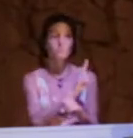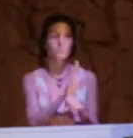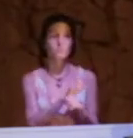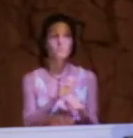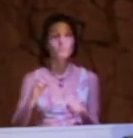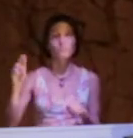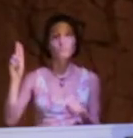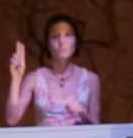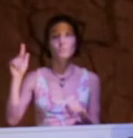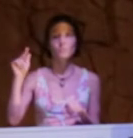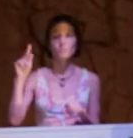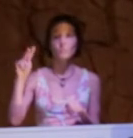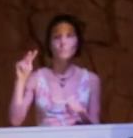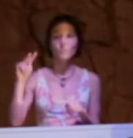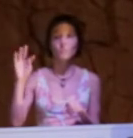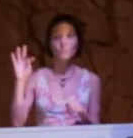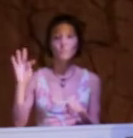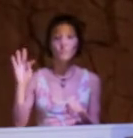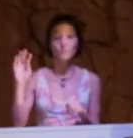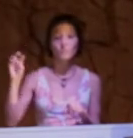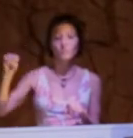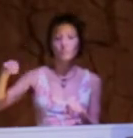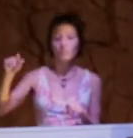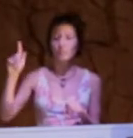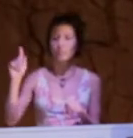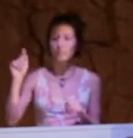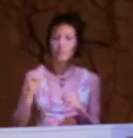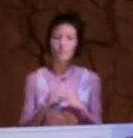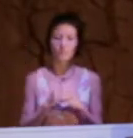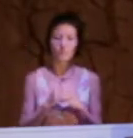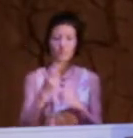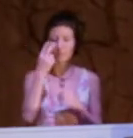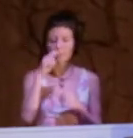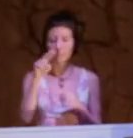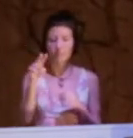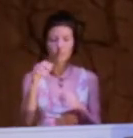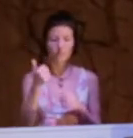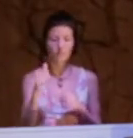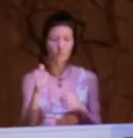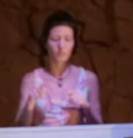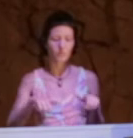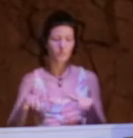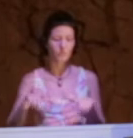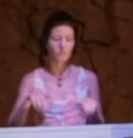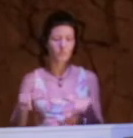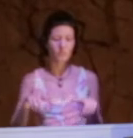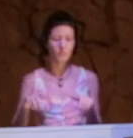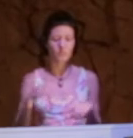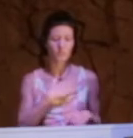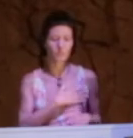que tinha visto uma potência na primeira imagem que eu fiz, que foi um trabalho de conclusão de curso, a primeira imagem, que